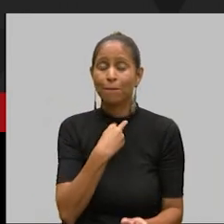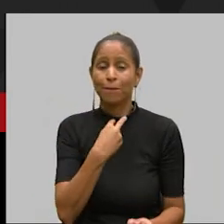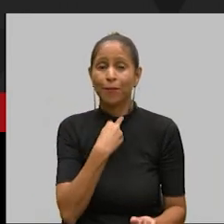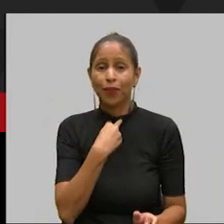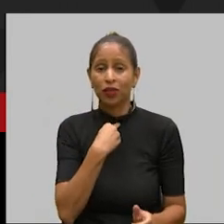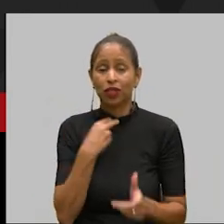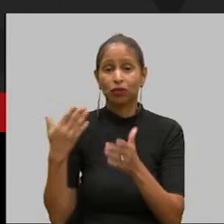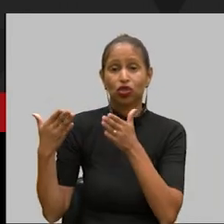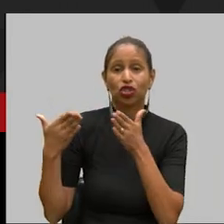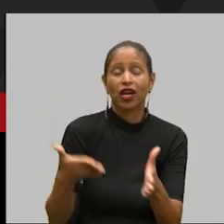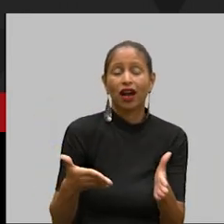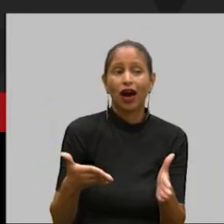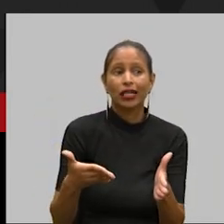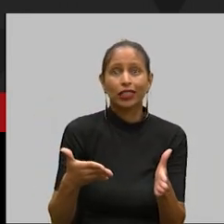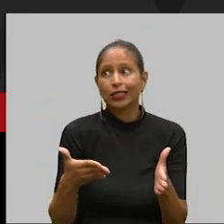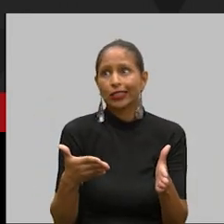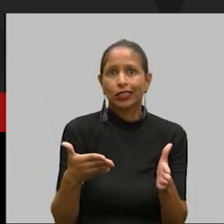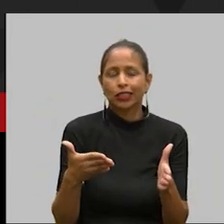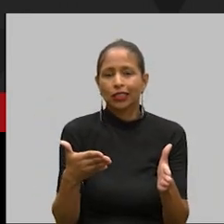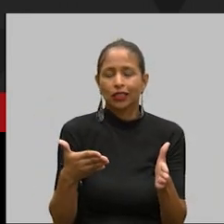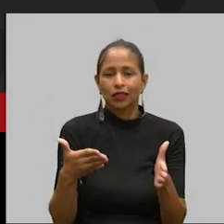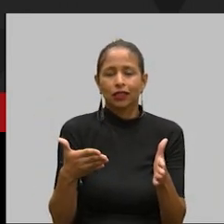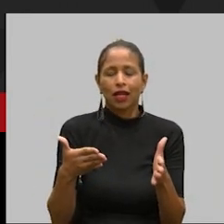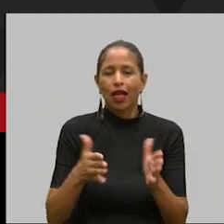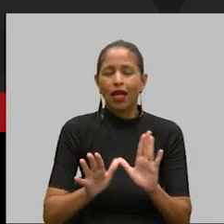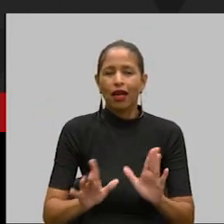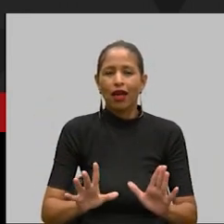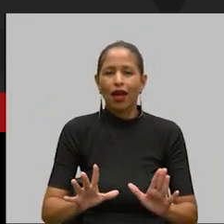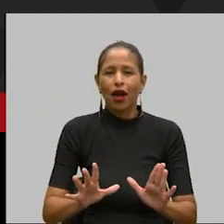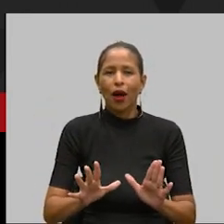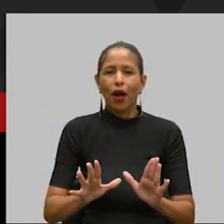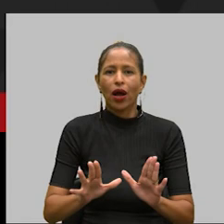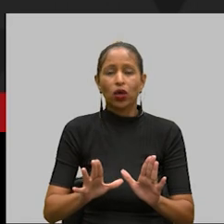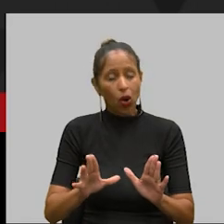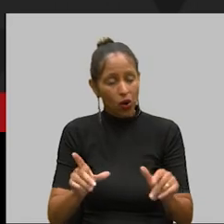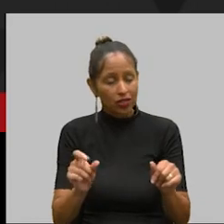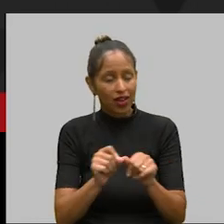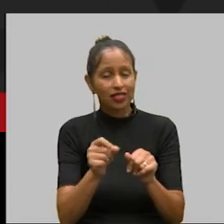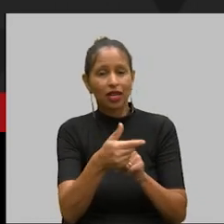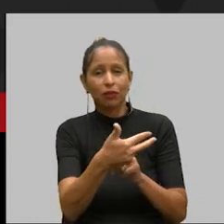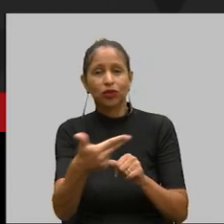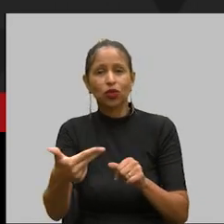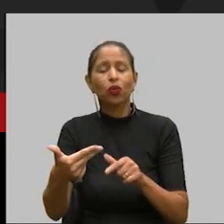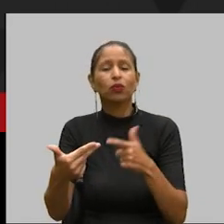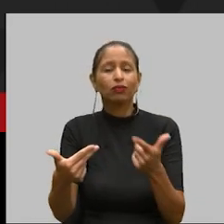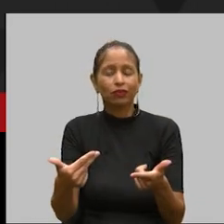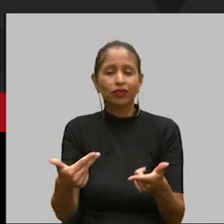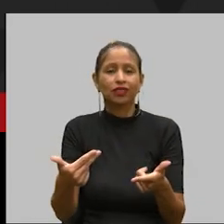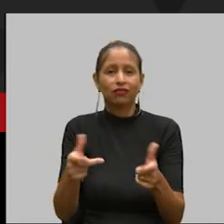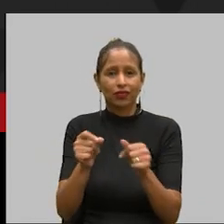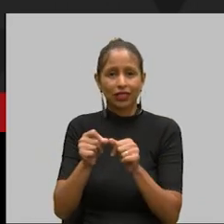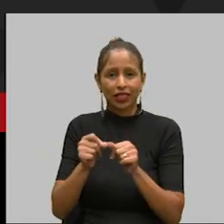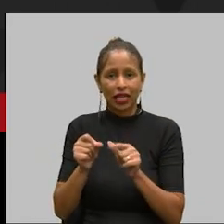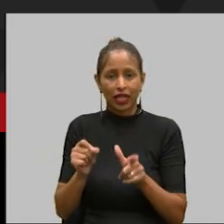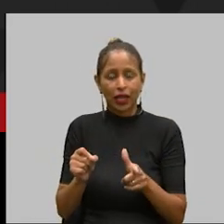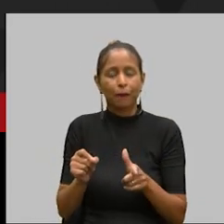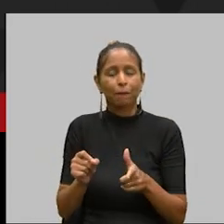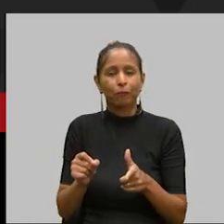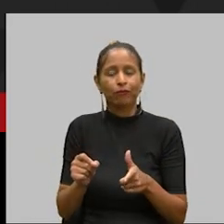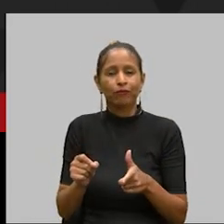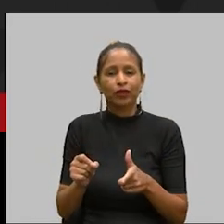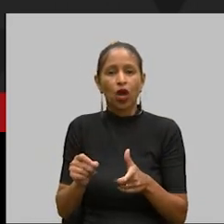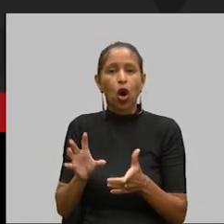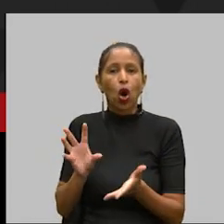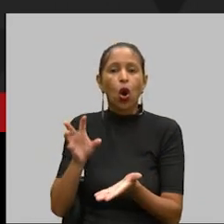chegar dividido de forma alguma nas proposições a serem eh